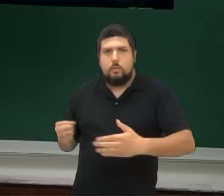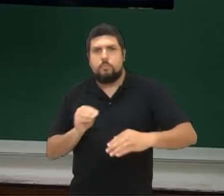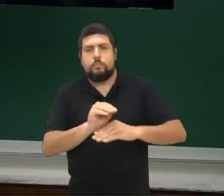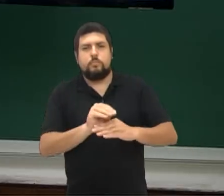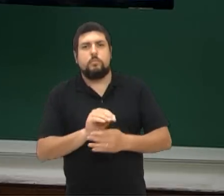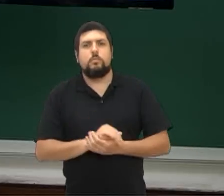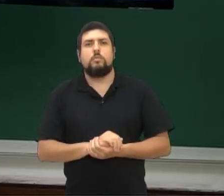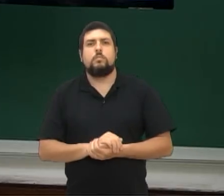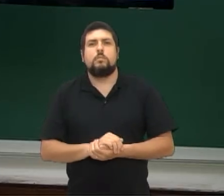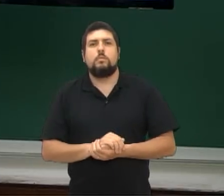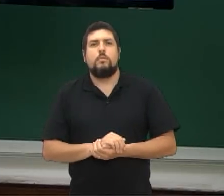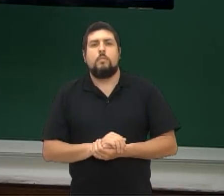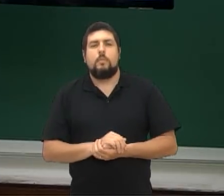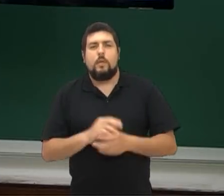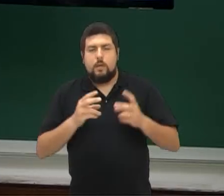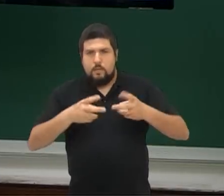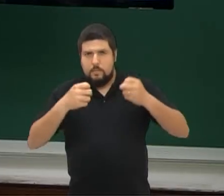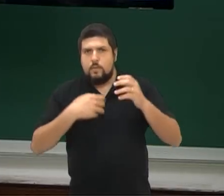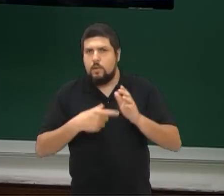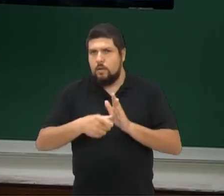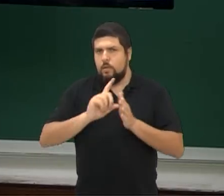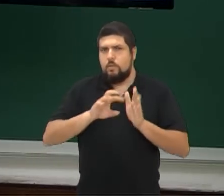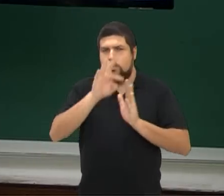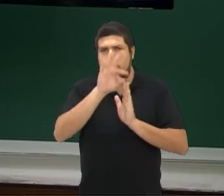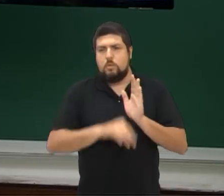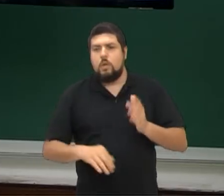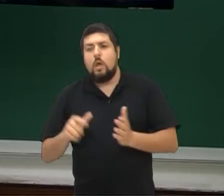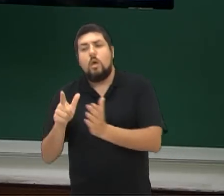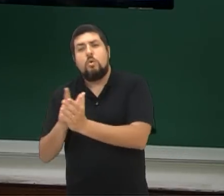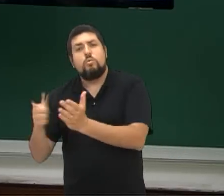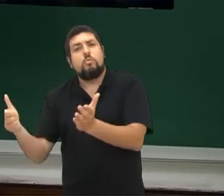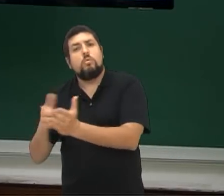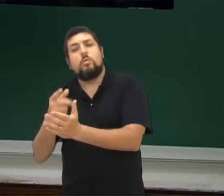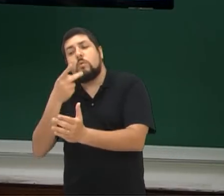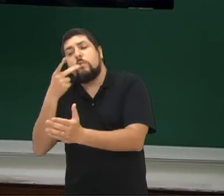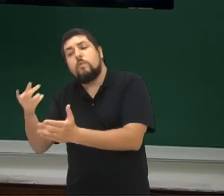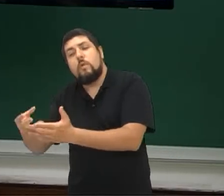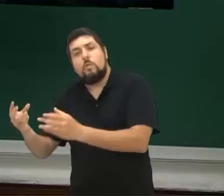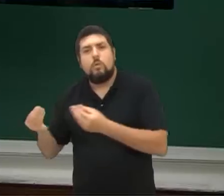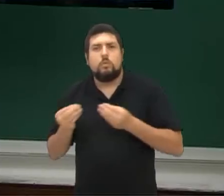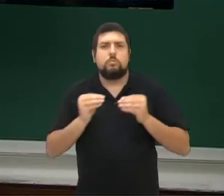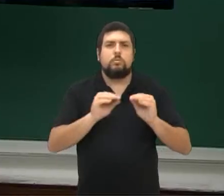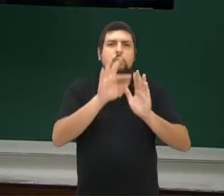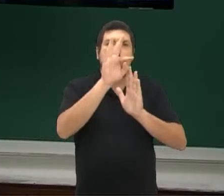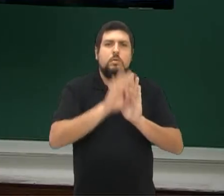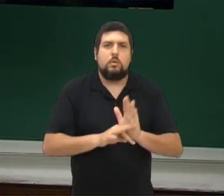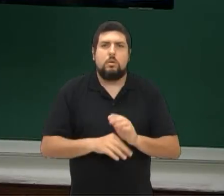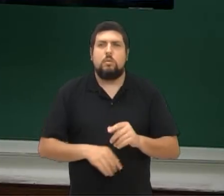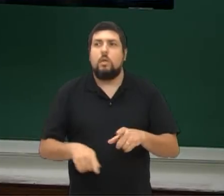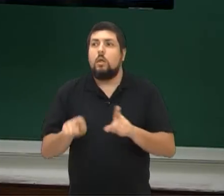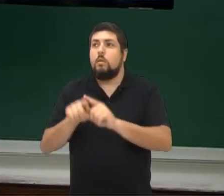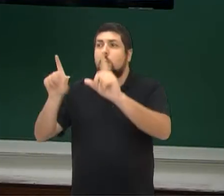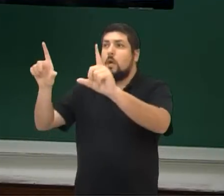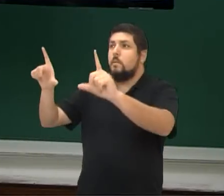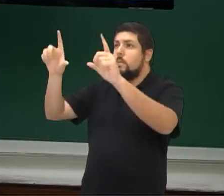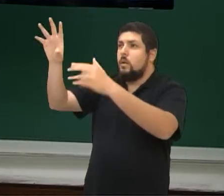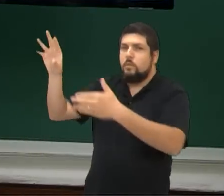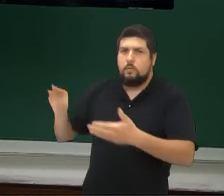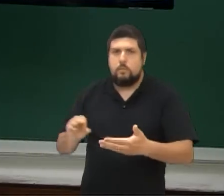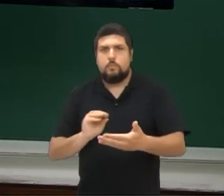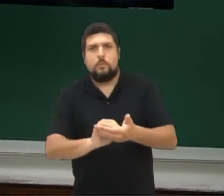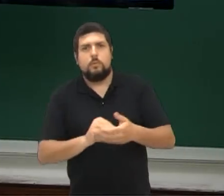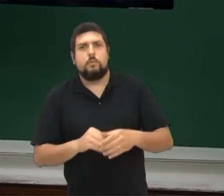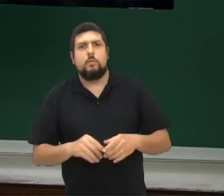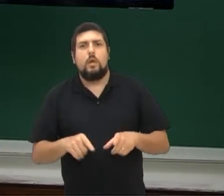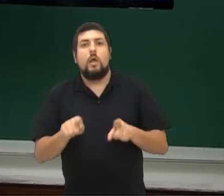que o Jornal do Irati colocou, a placa que está na entrada da cidade dela, mas ela também coloca a hipótese que ela levanta